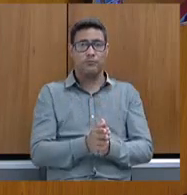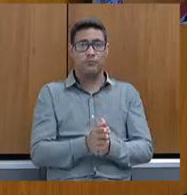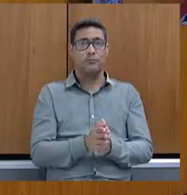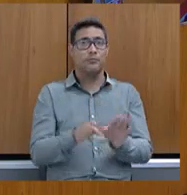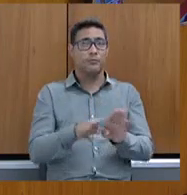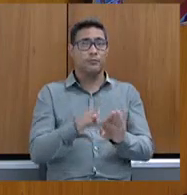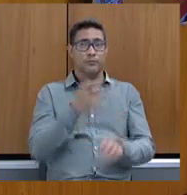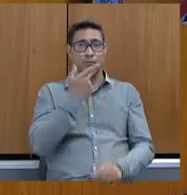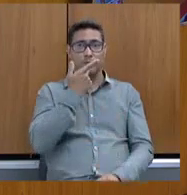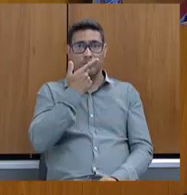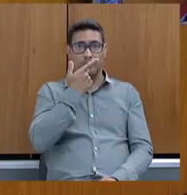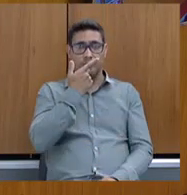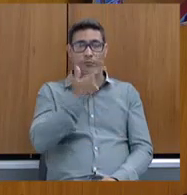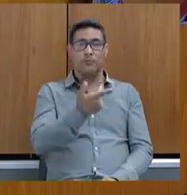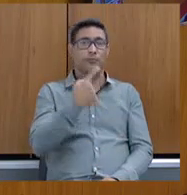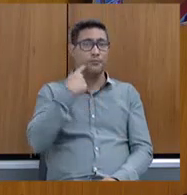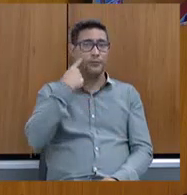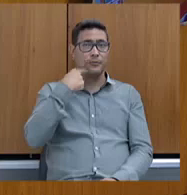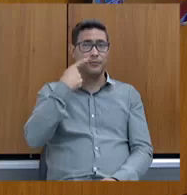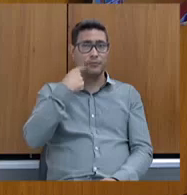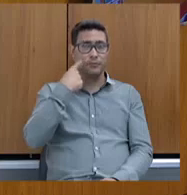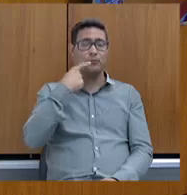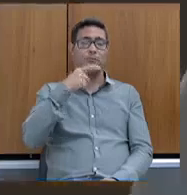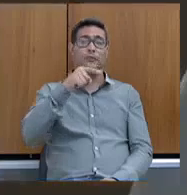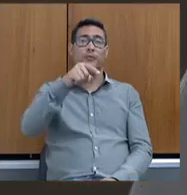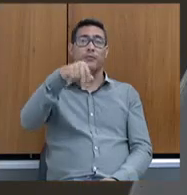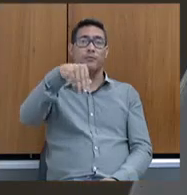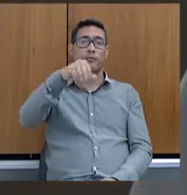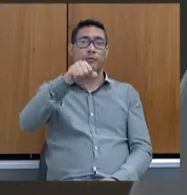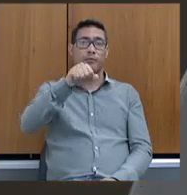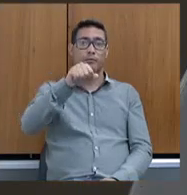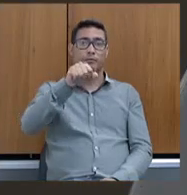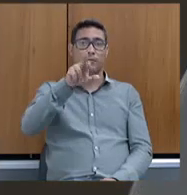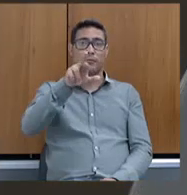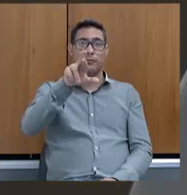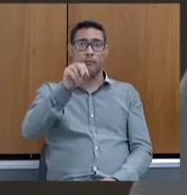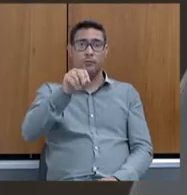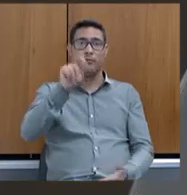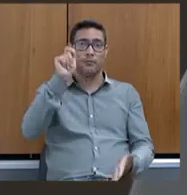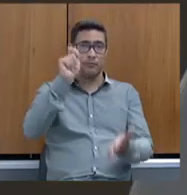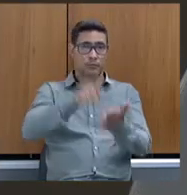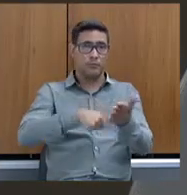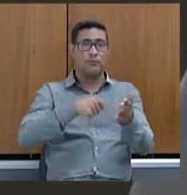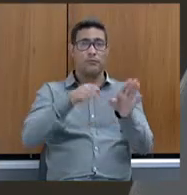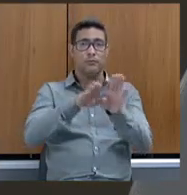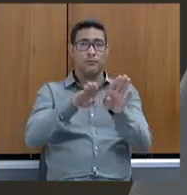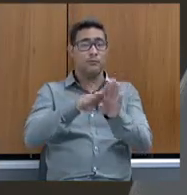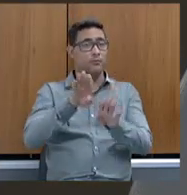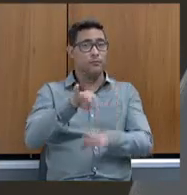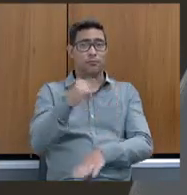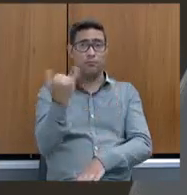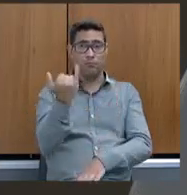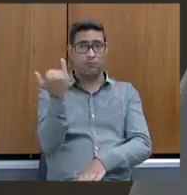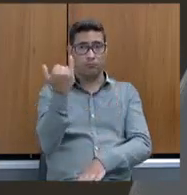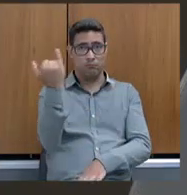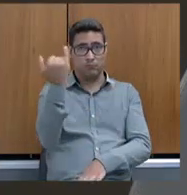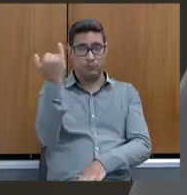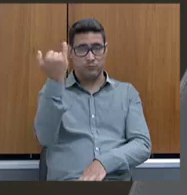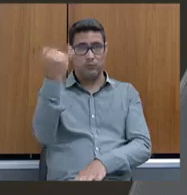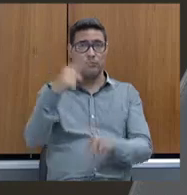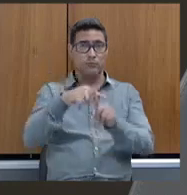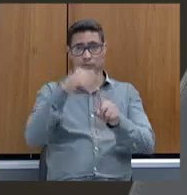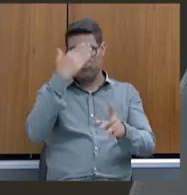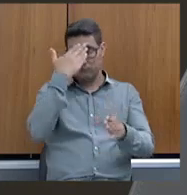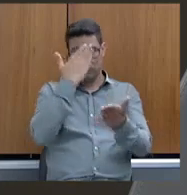Mauro Tramonte que eu assino também porque essa é uma comissão muito importante ele não pode ser uma comissão só extraordinária Inclusive eu acredito